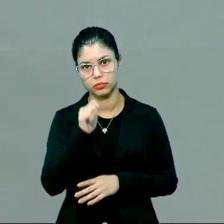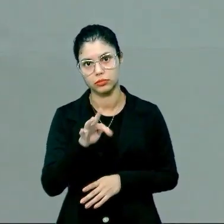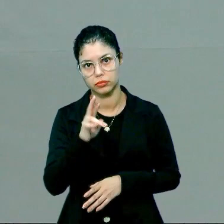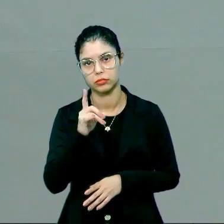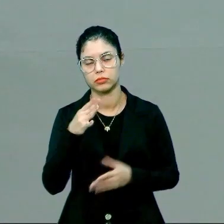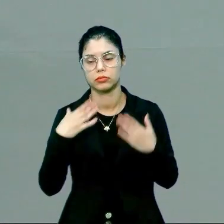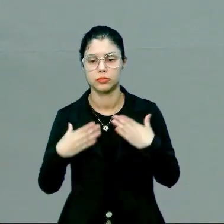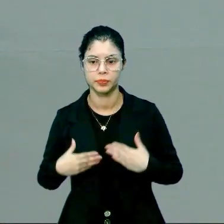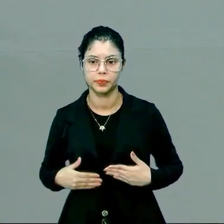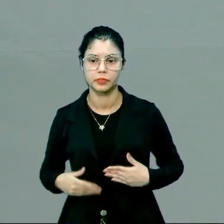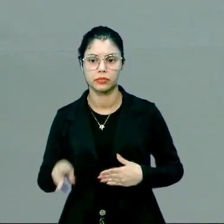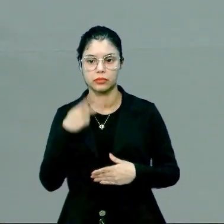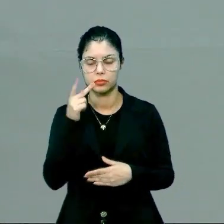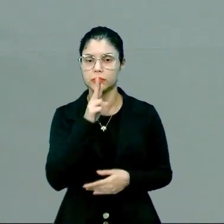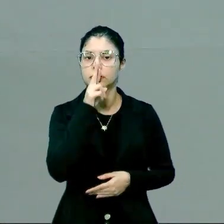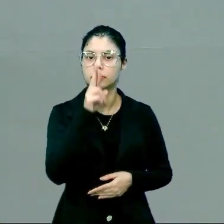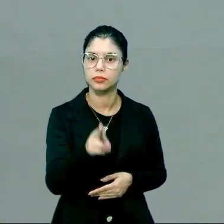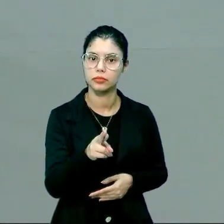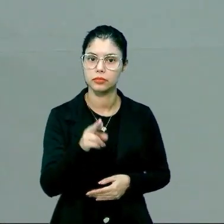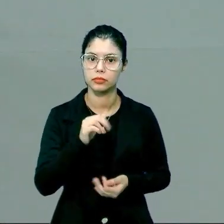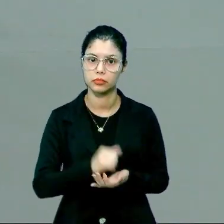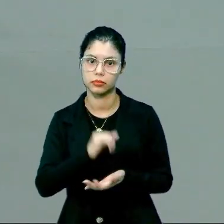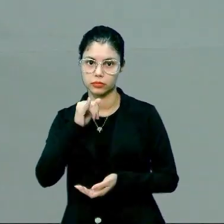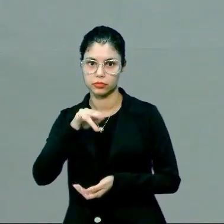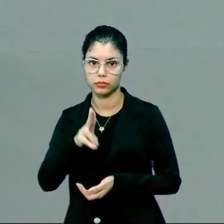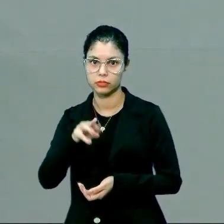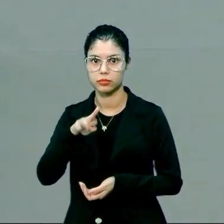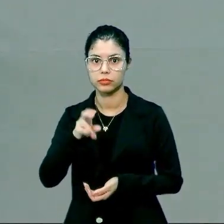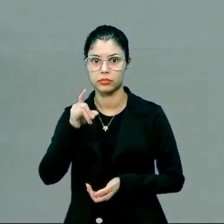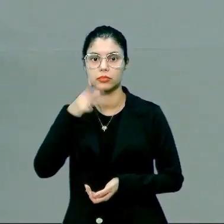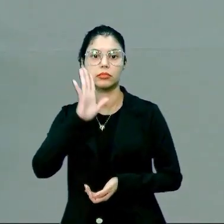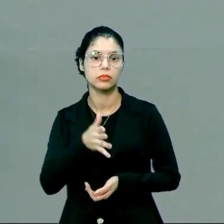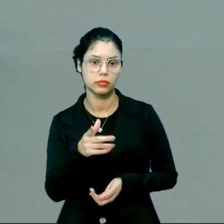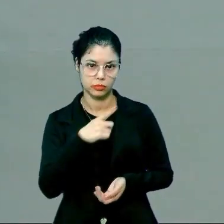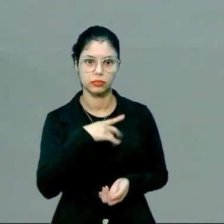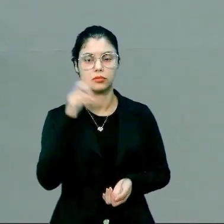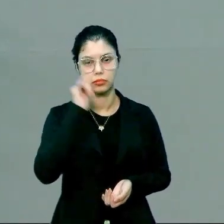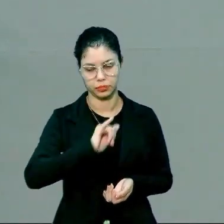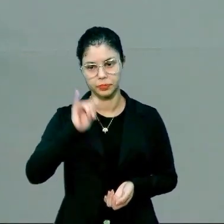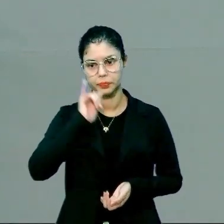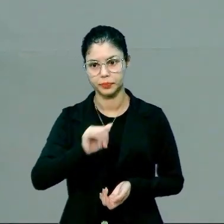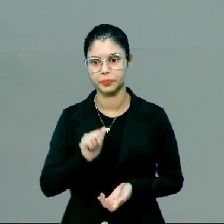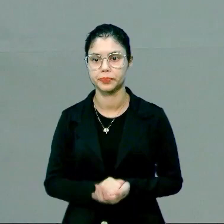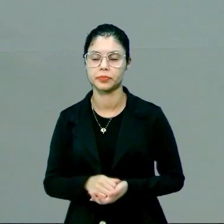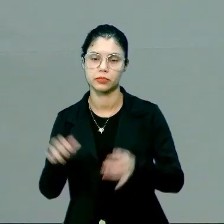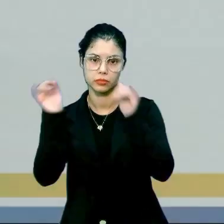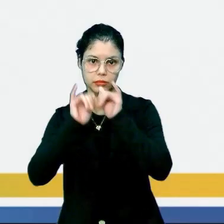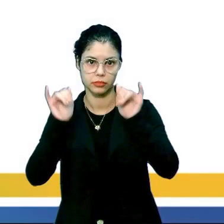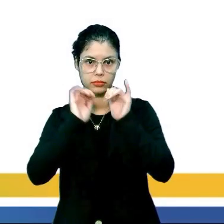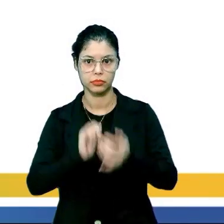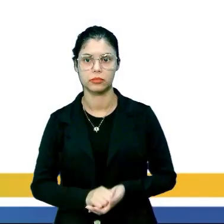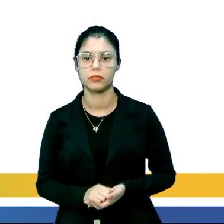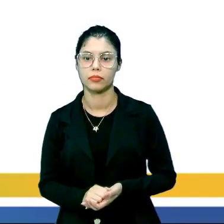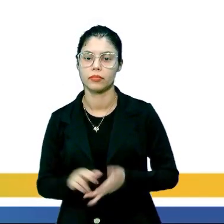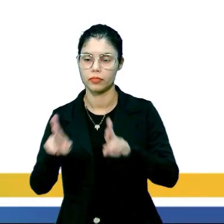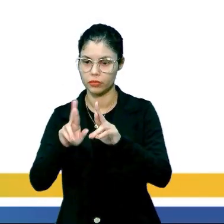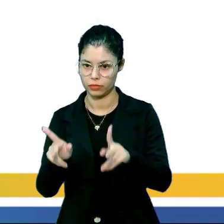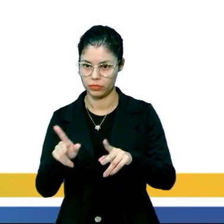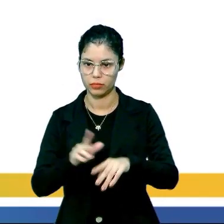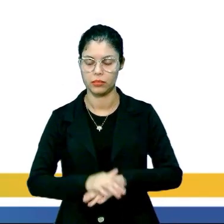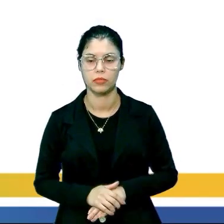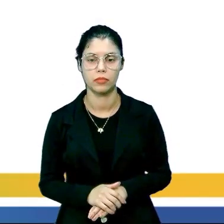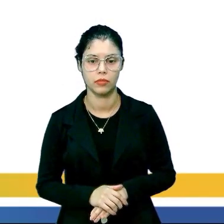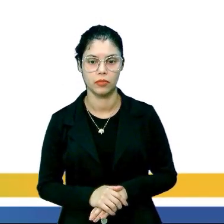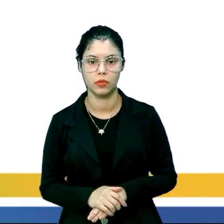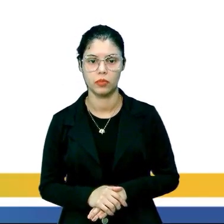anticorpos. Isso a gente fala resposta imune secundária, porque ele já tem essa informação, tá? Então essa é a diferença.